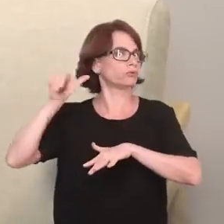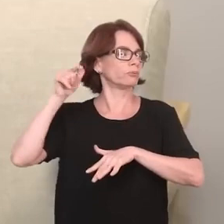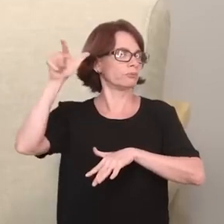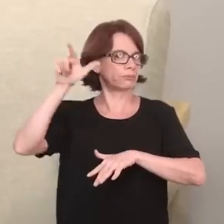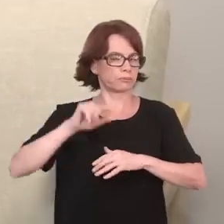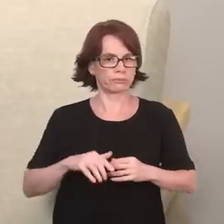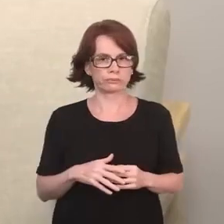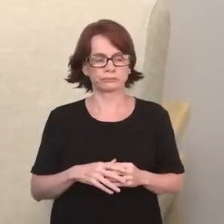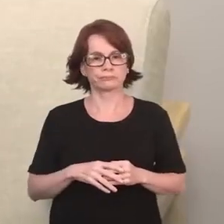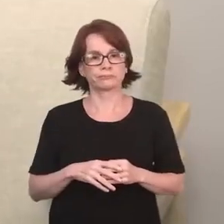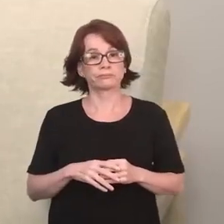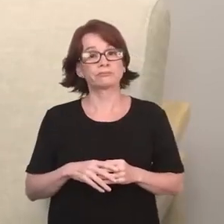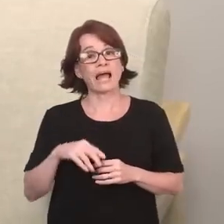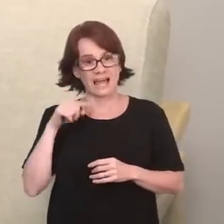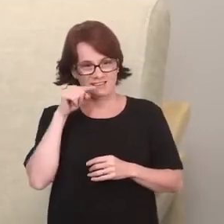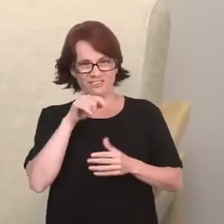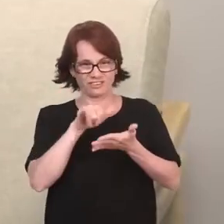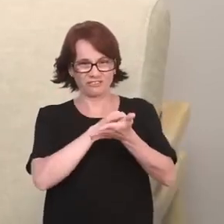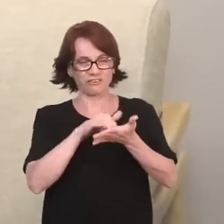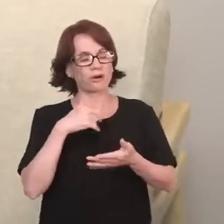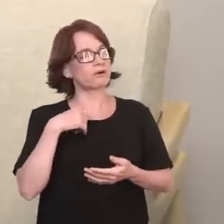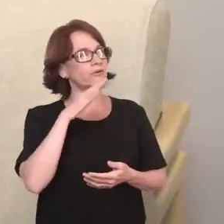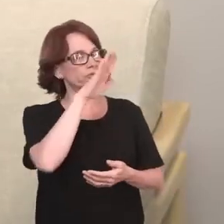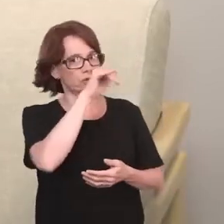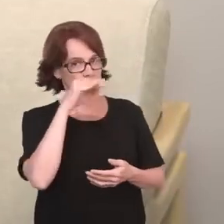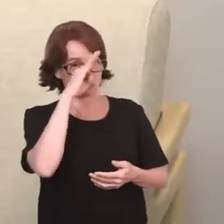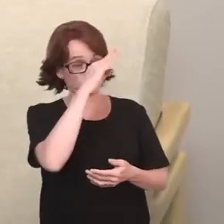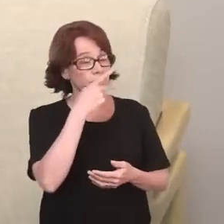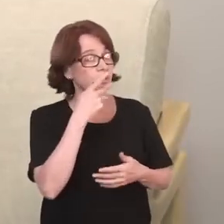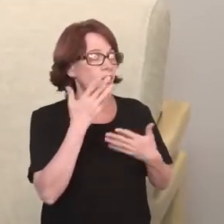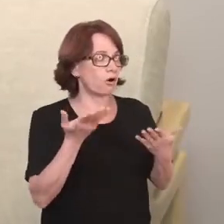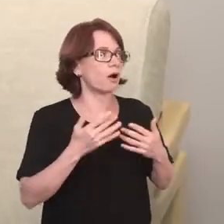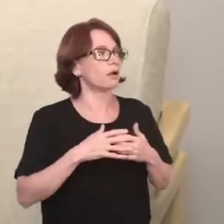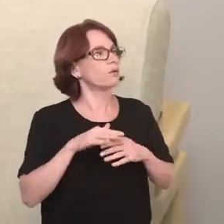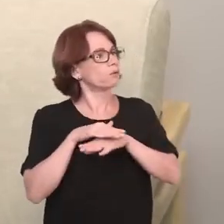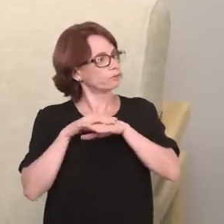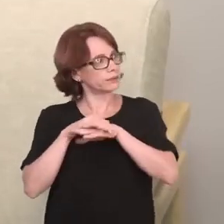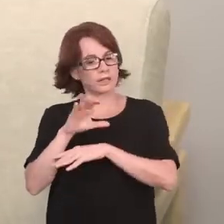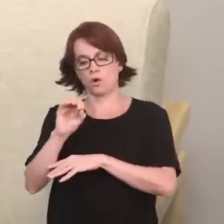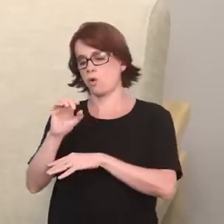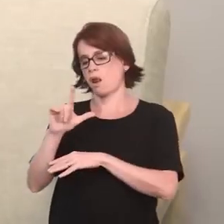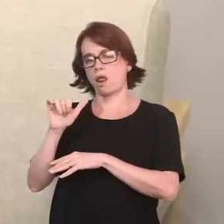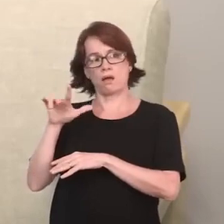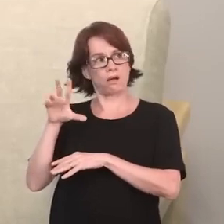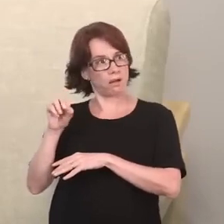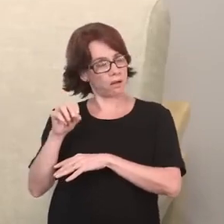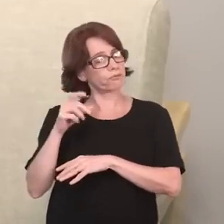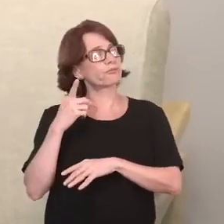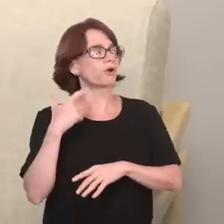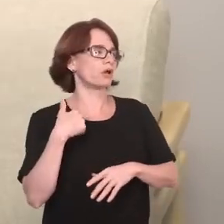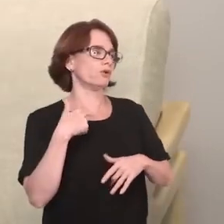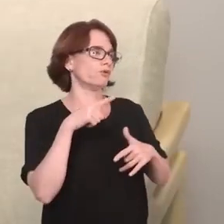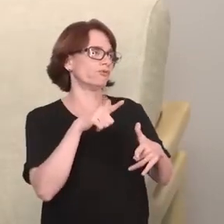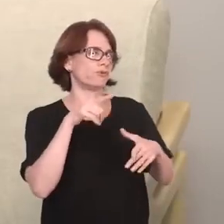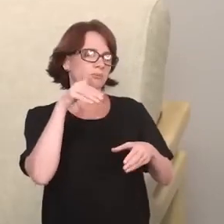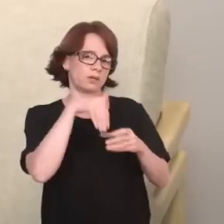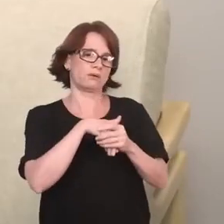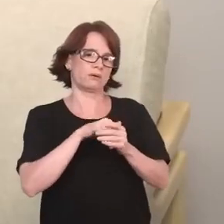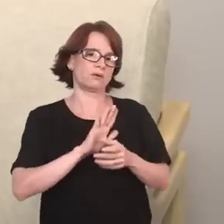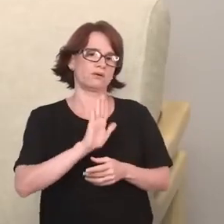falei assim, olha só, eu conversei com o professor Olavo, ele acha que é uma boa ideia, então eu vou me filiar e vou me